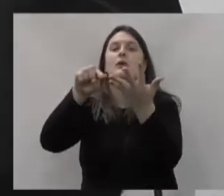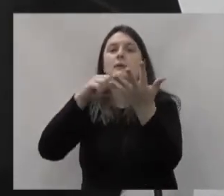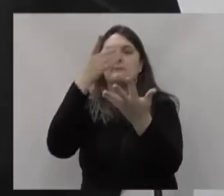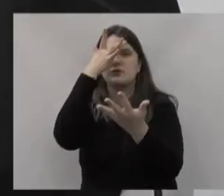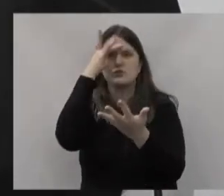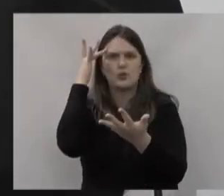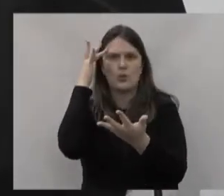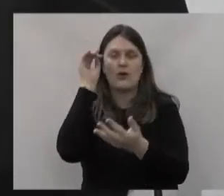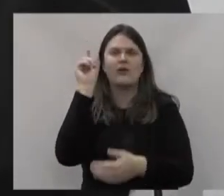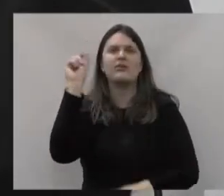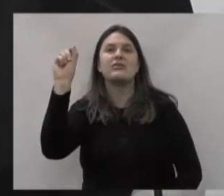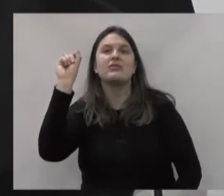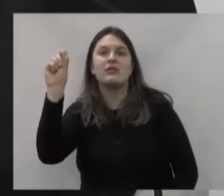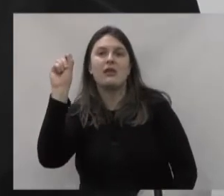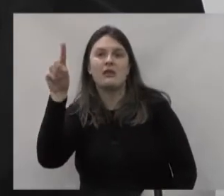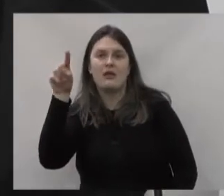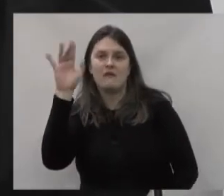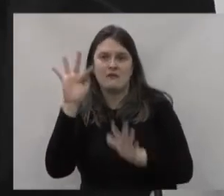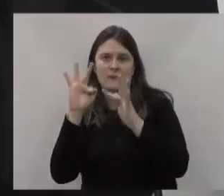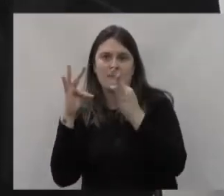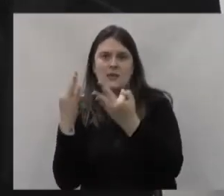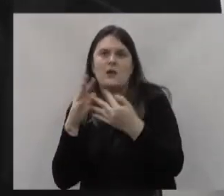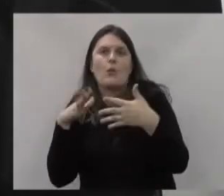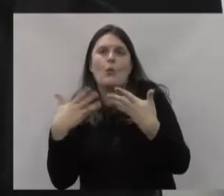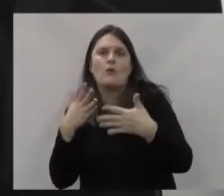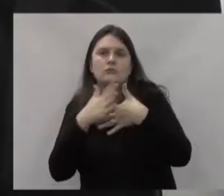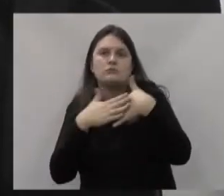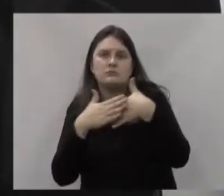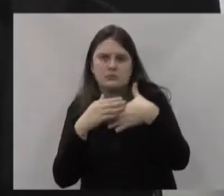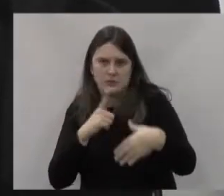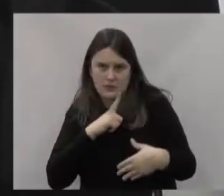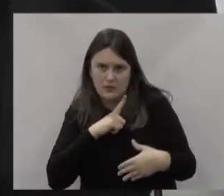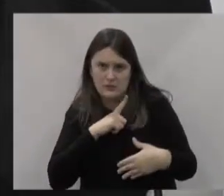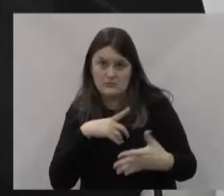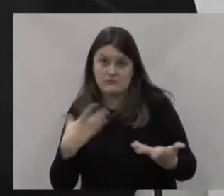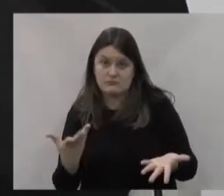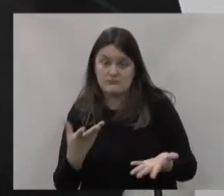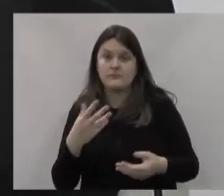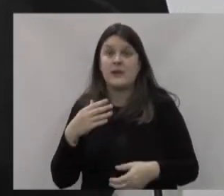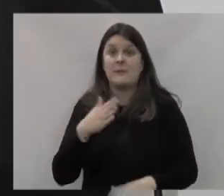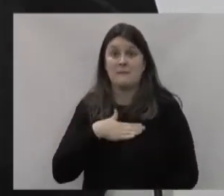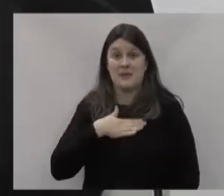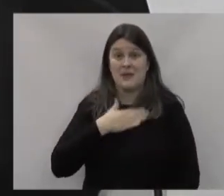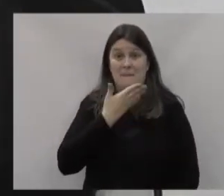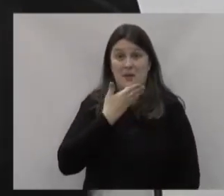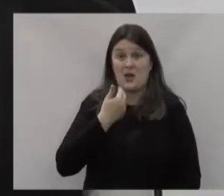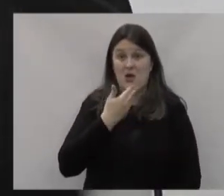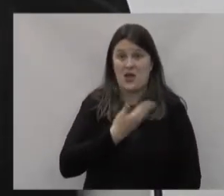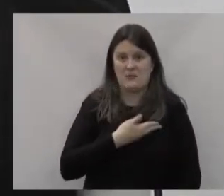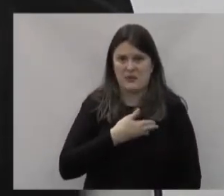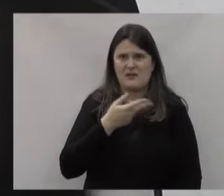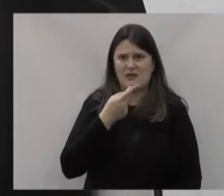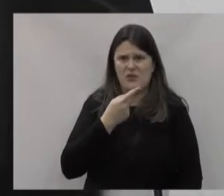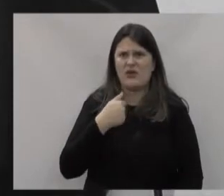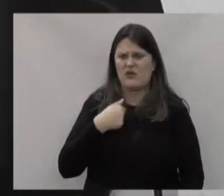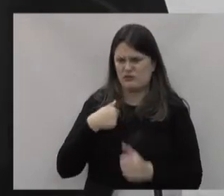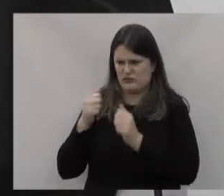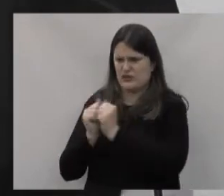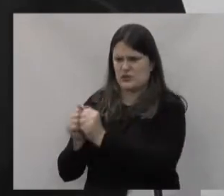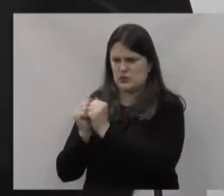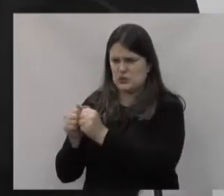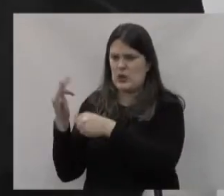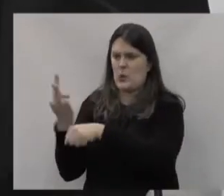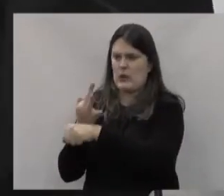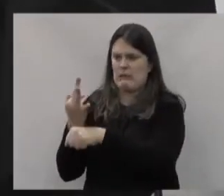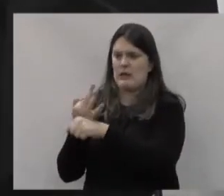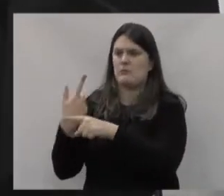Importa quem é a família, que afeto que ela faz a você. E quando essa minha melhor amiga falou para mim que ela ia ficar com o seu marido porque